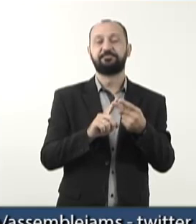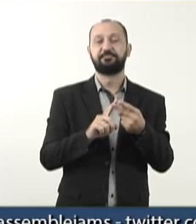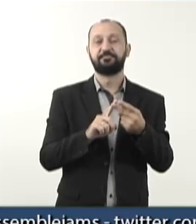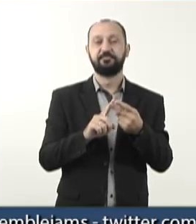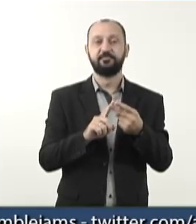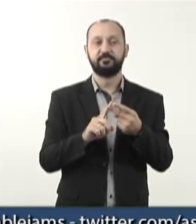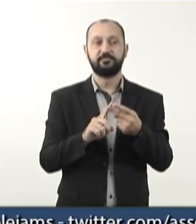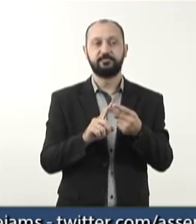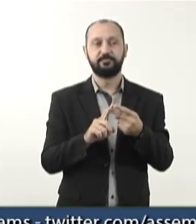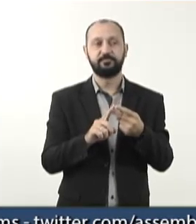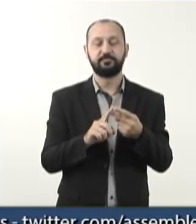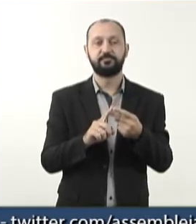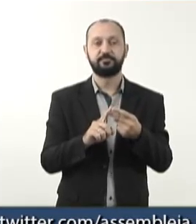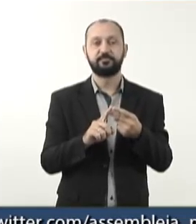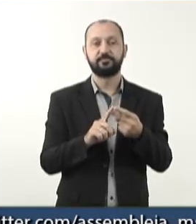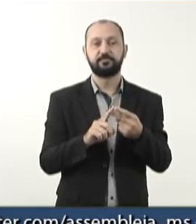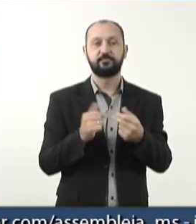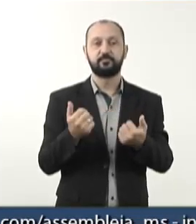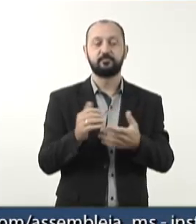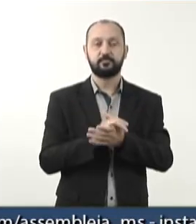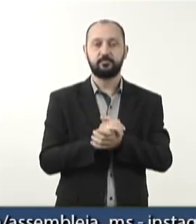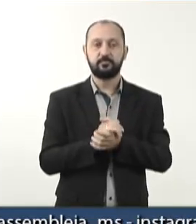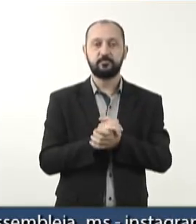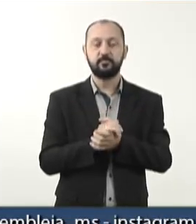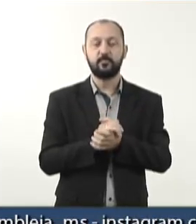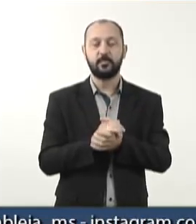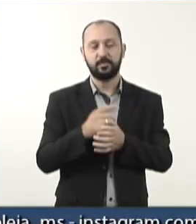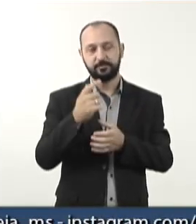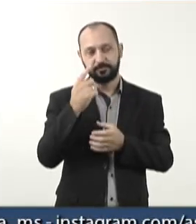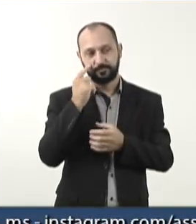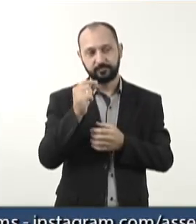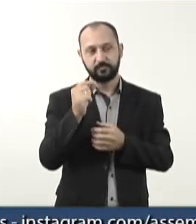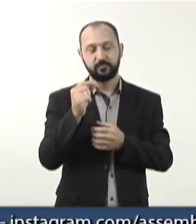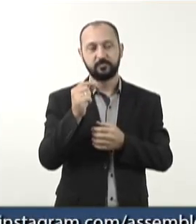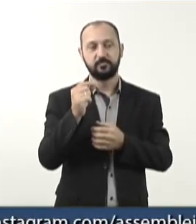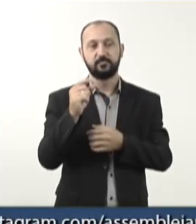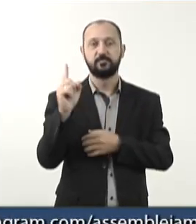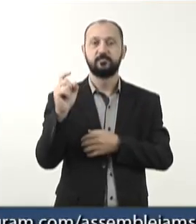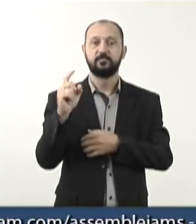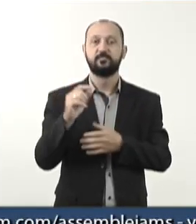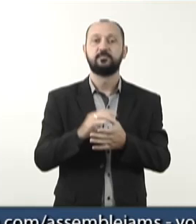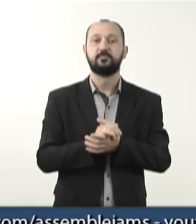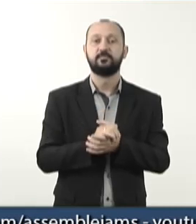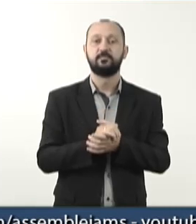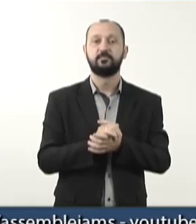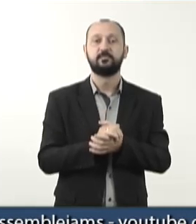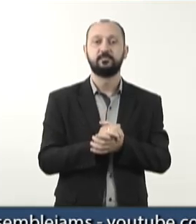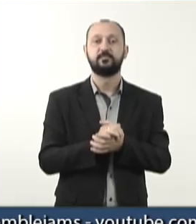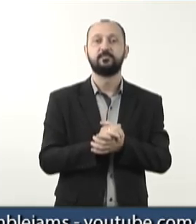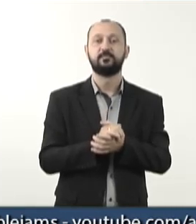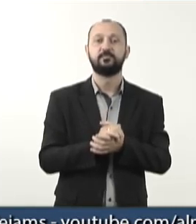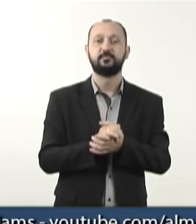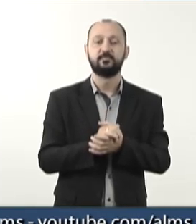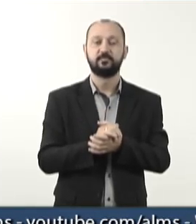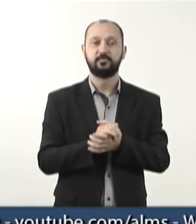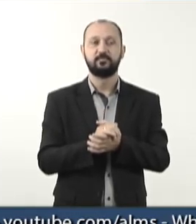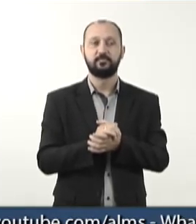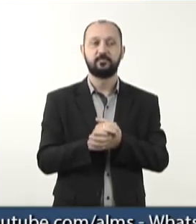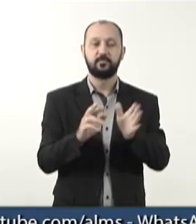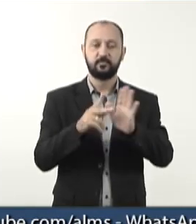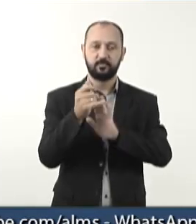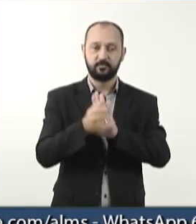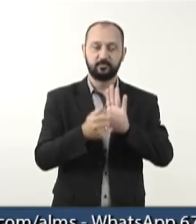o nosso representante lá em Dourados, e ele se comprometeu a elaborar o